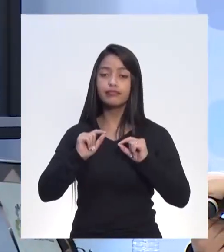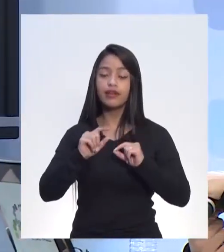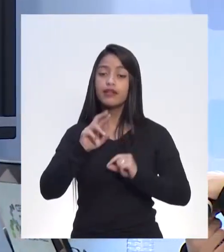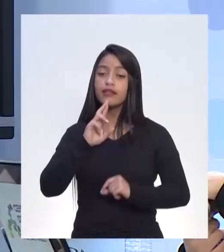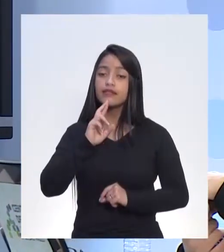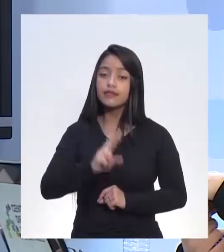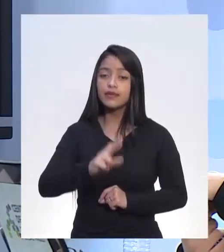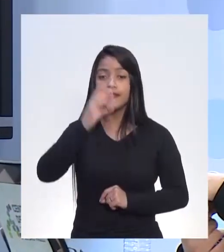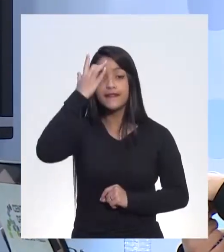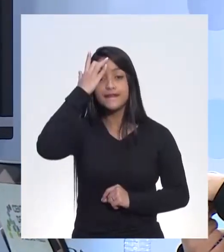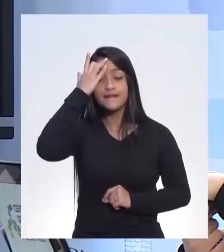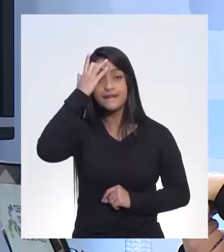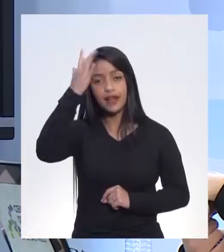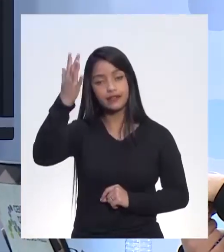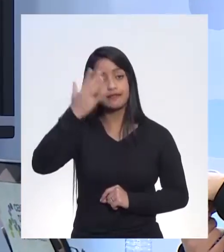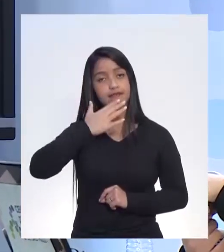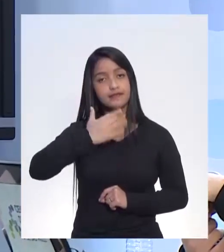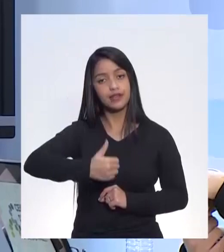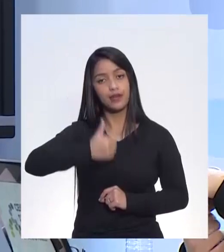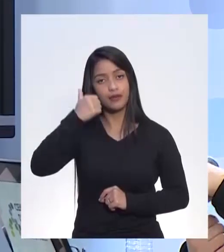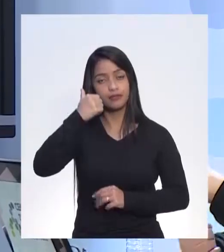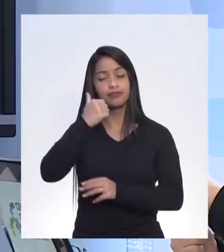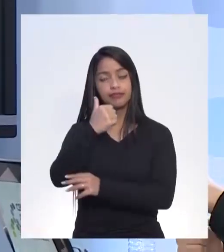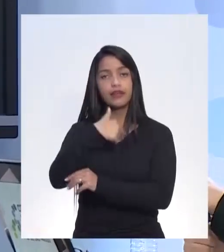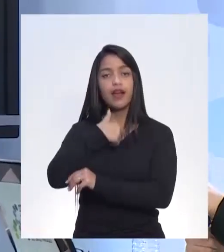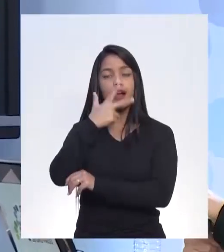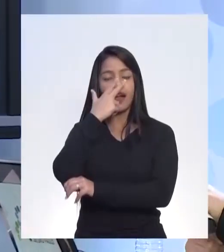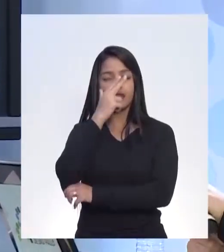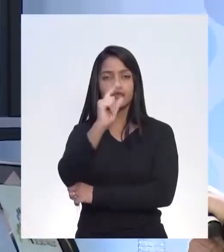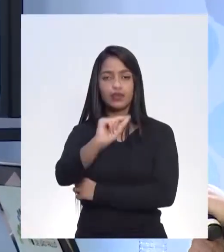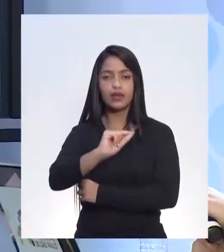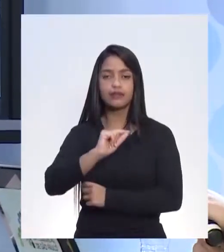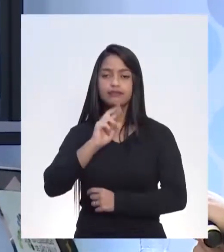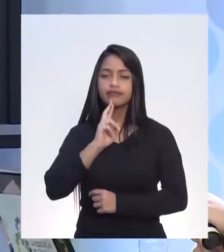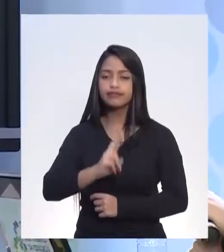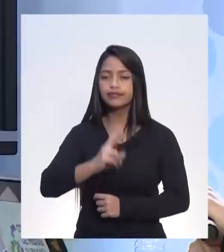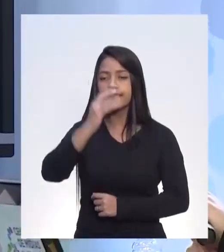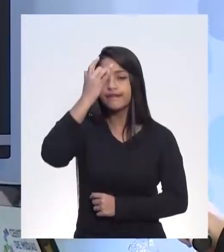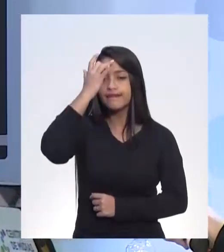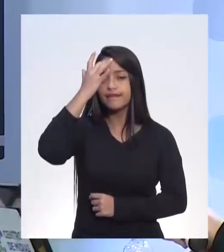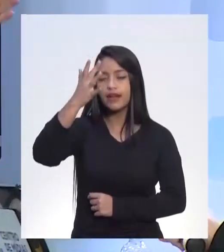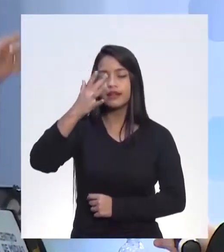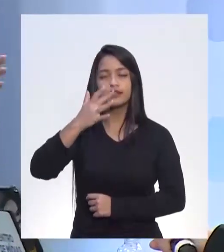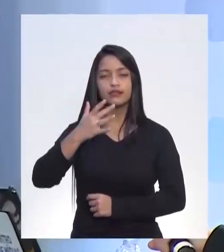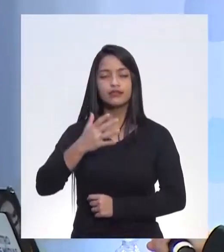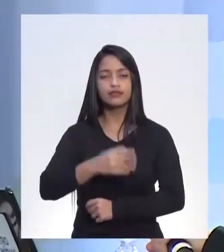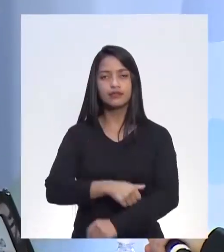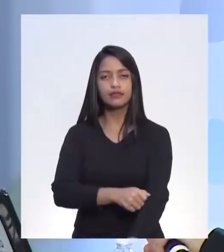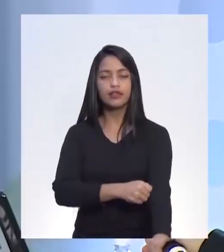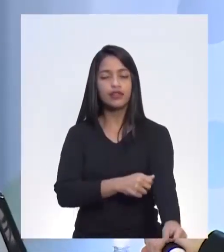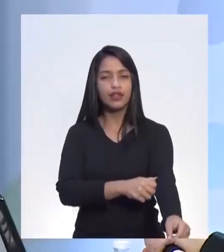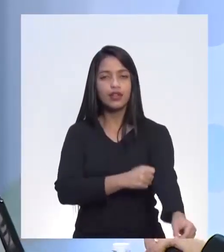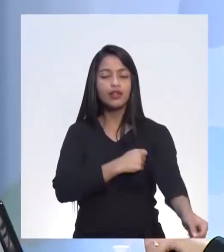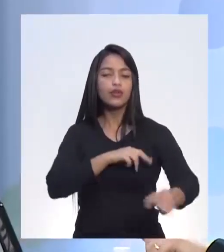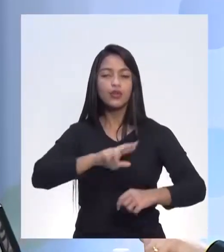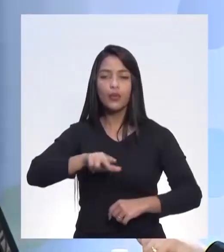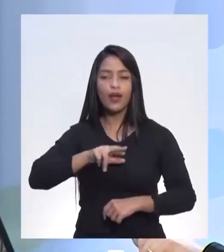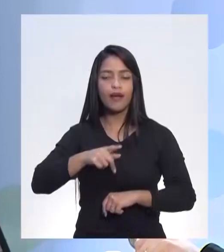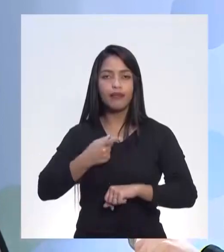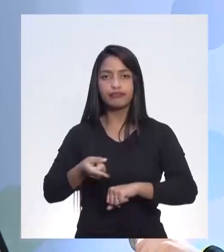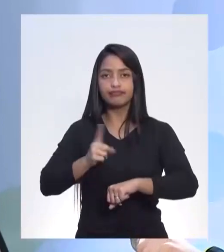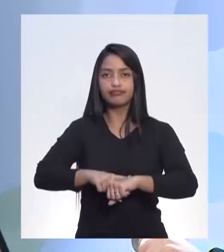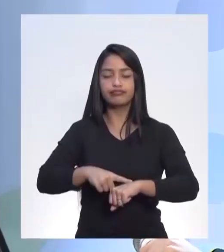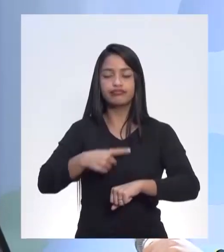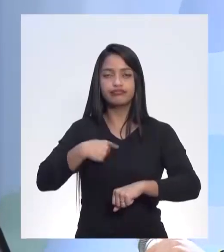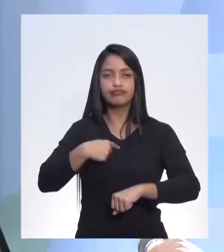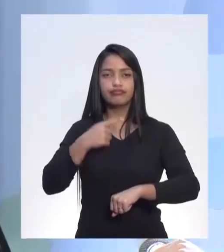práticos. Então, acho que a praticidade é algo que, lógico, não cai, não vem de uma hora para outra. Vai